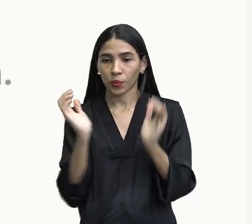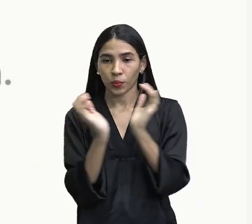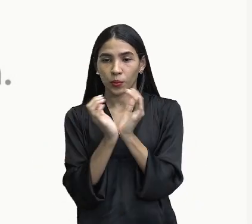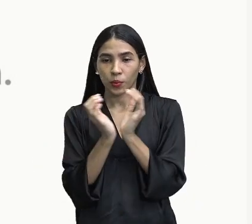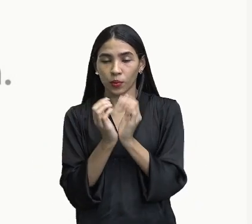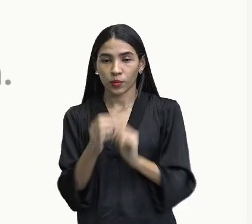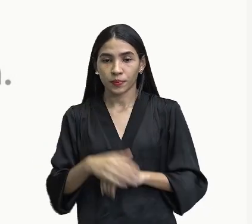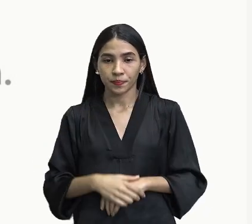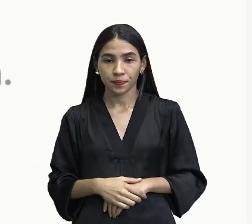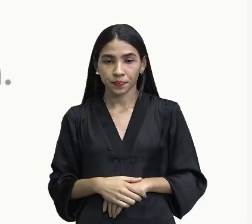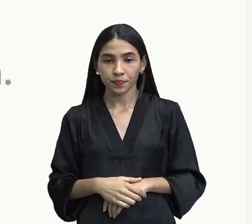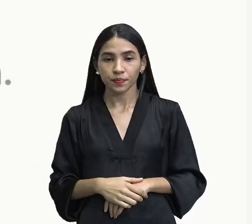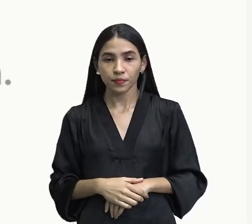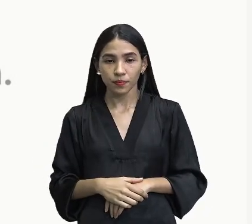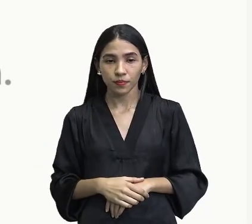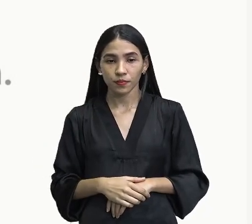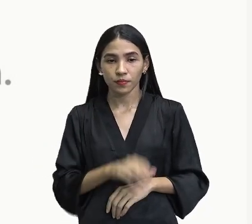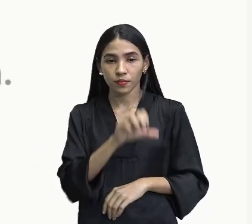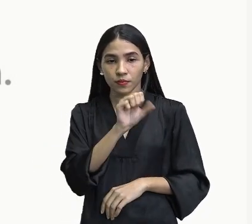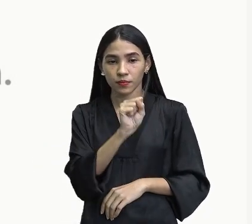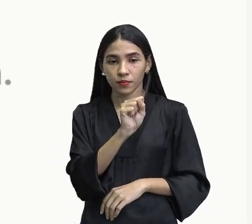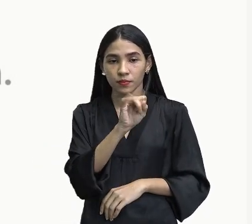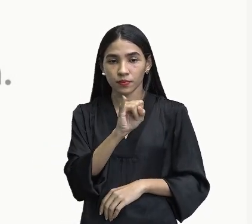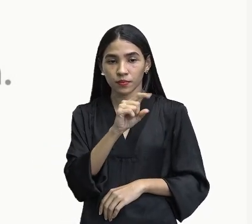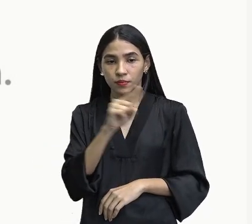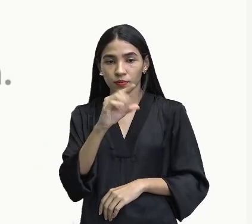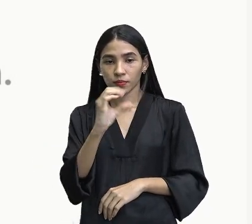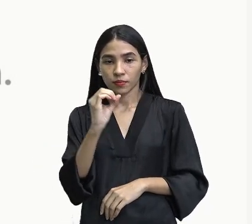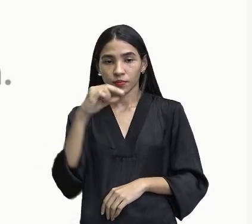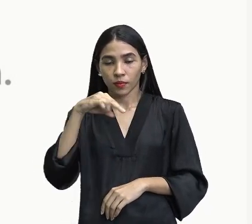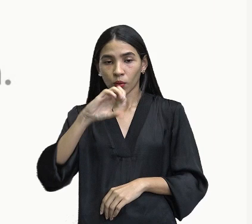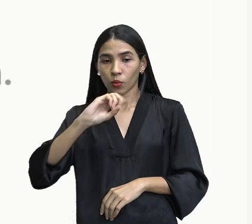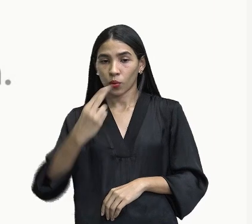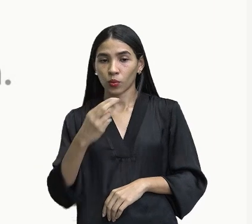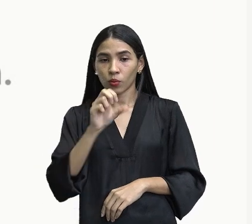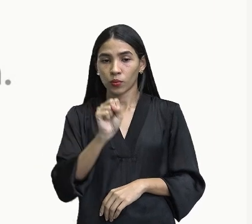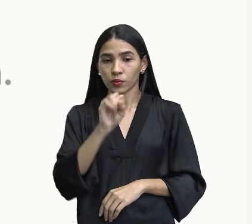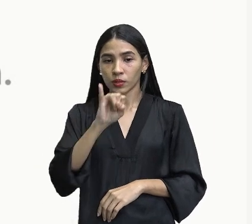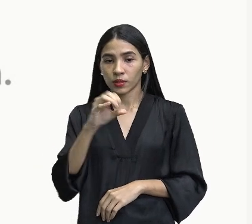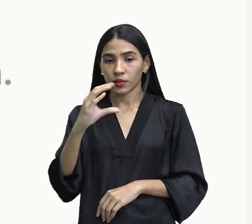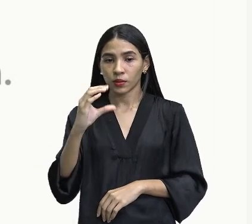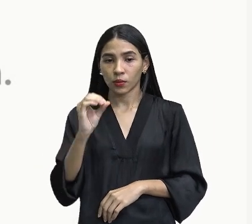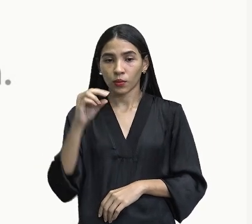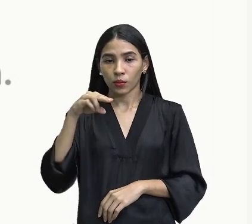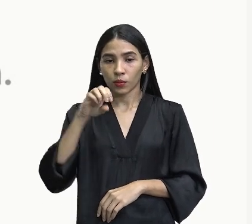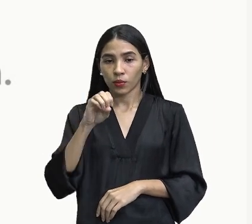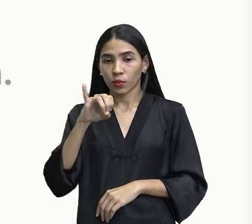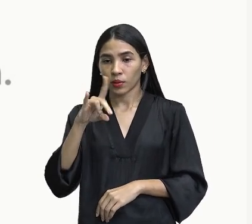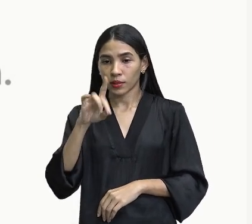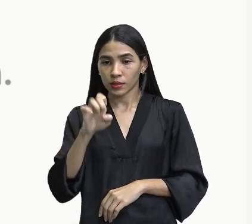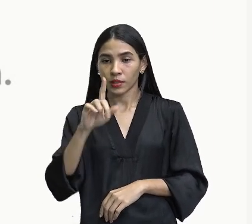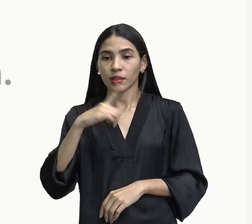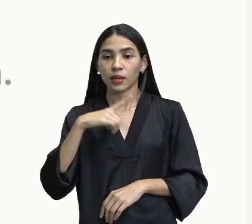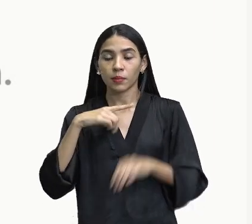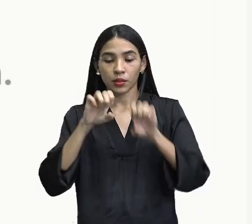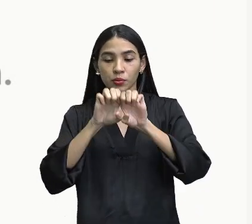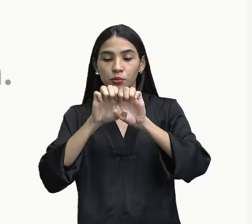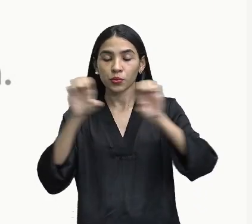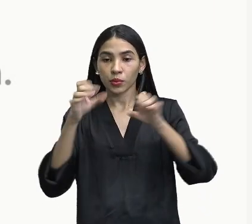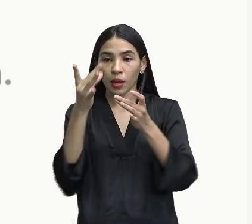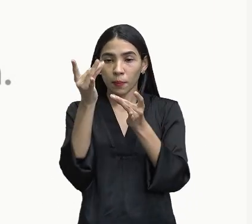vocês de poríferos, ele é chamado de sícon ou ciconoide, que apresenta uma estrutura